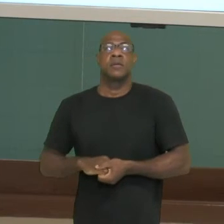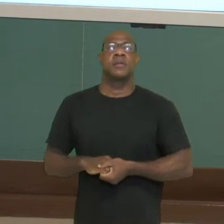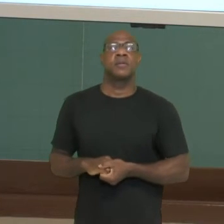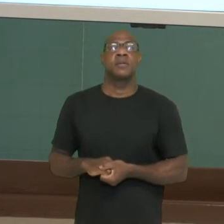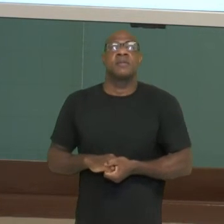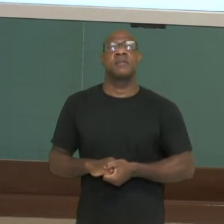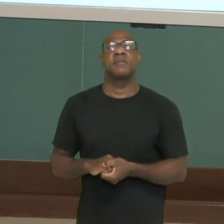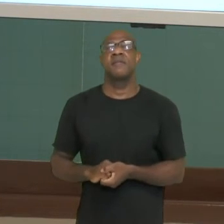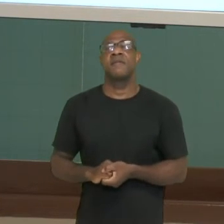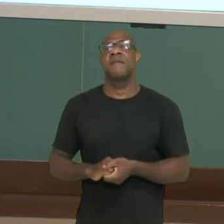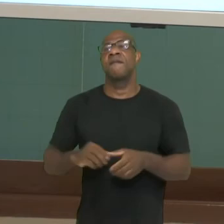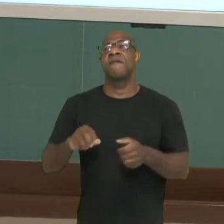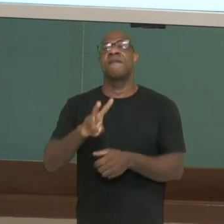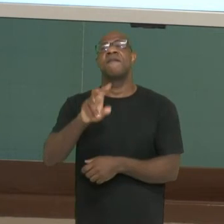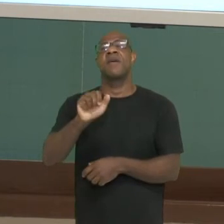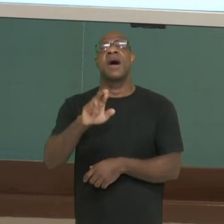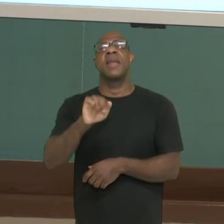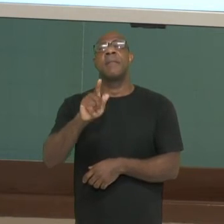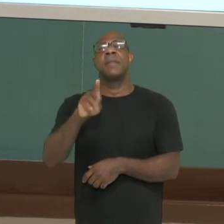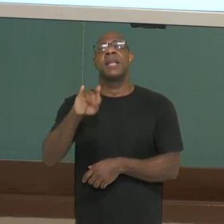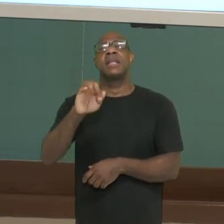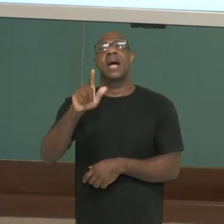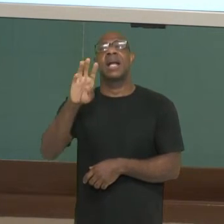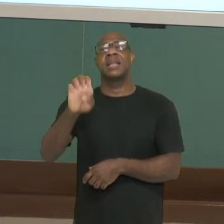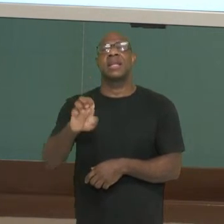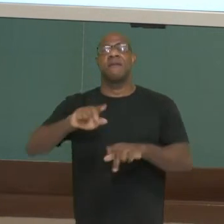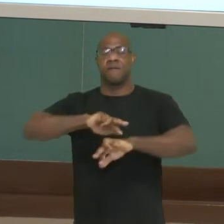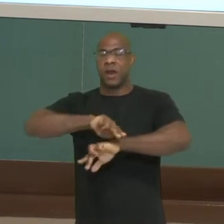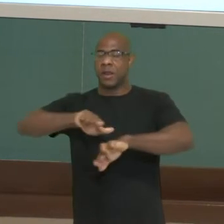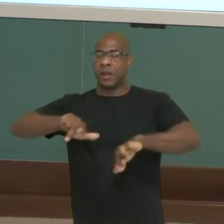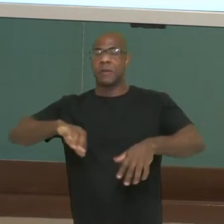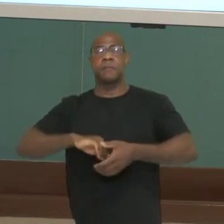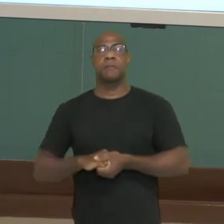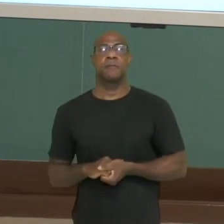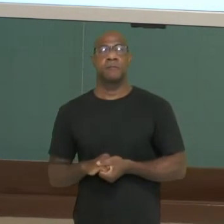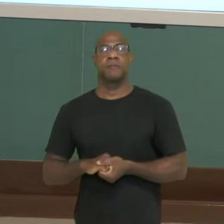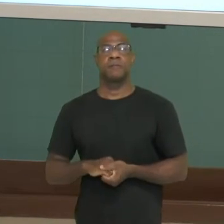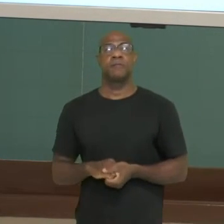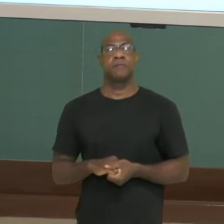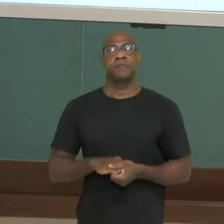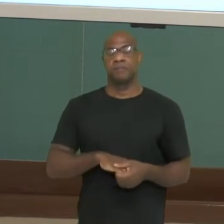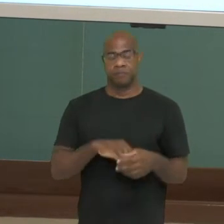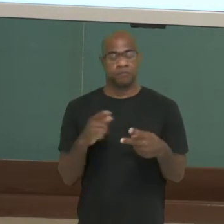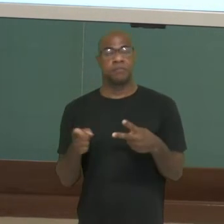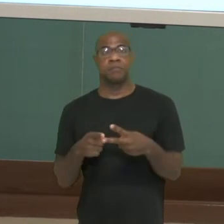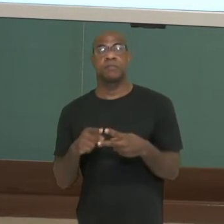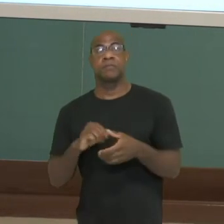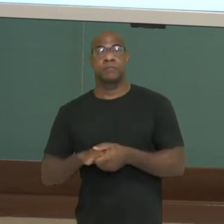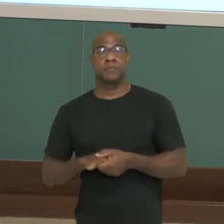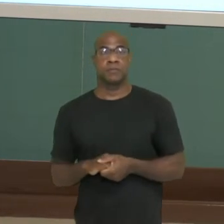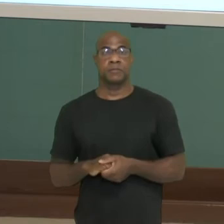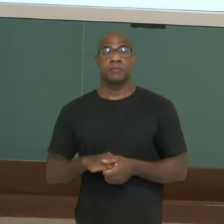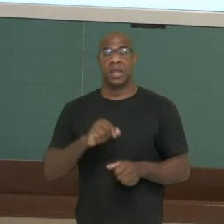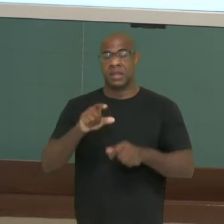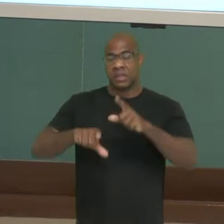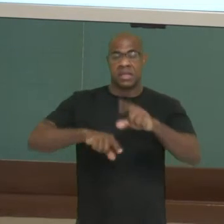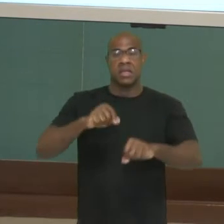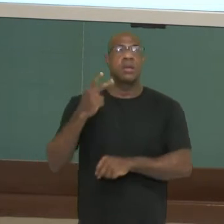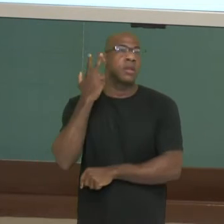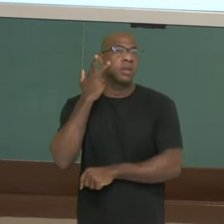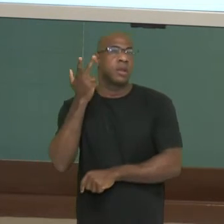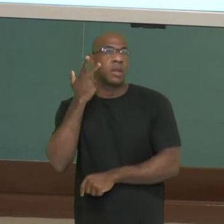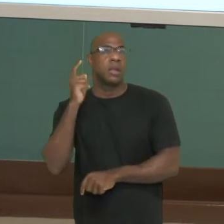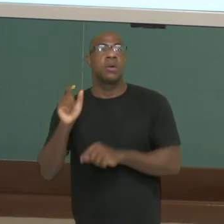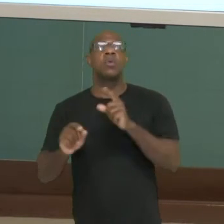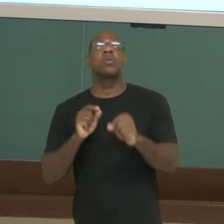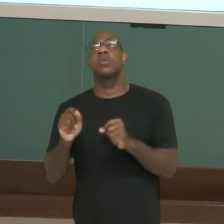fala, variabilidade, essa variação. Atuação do processo de seleção natural. Seleção